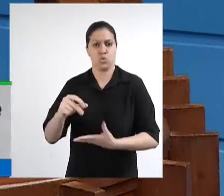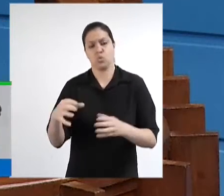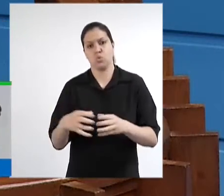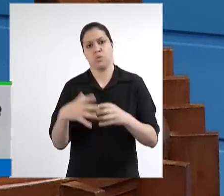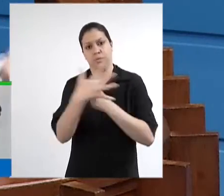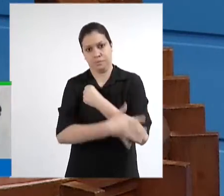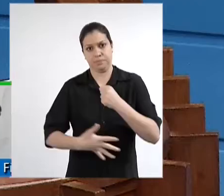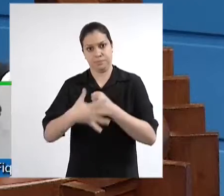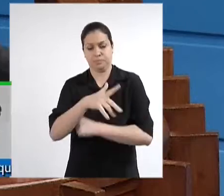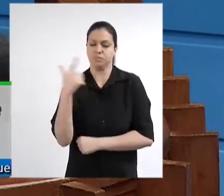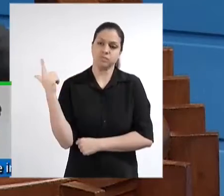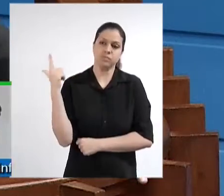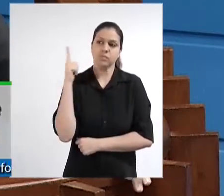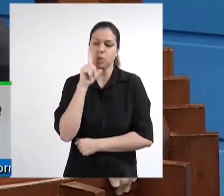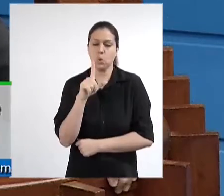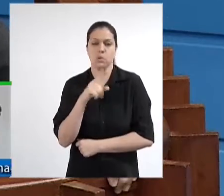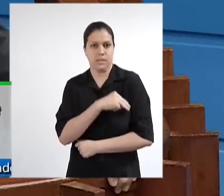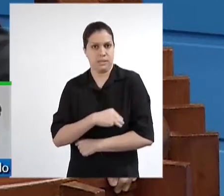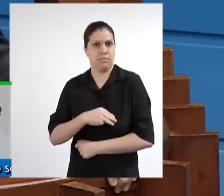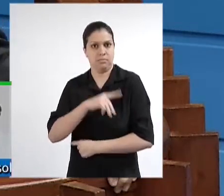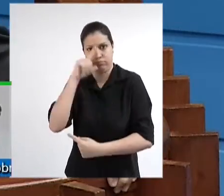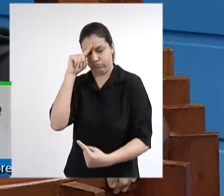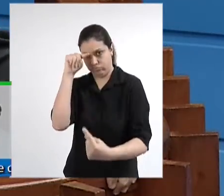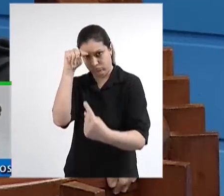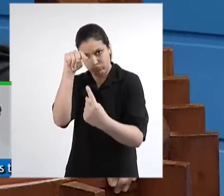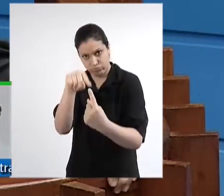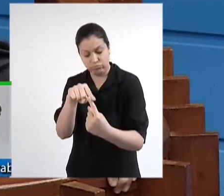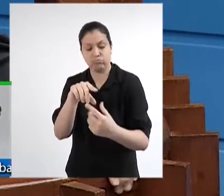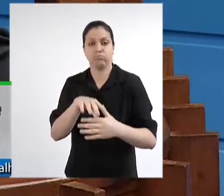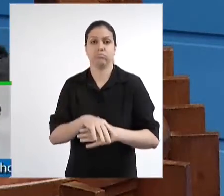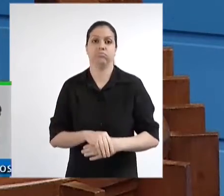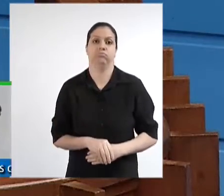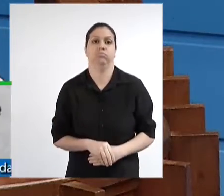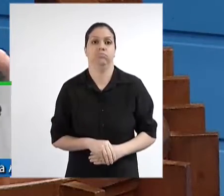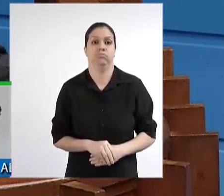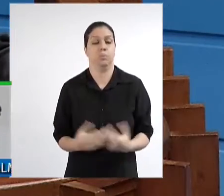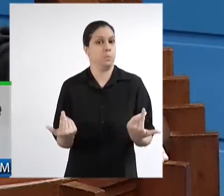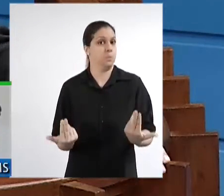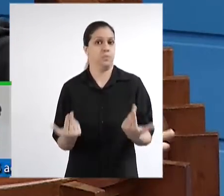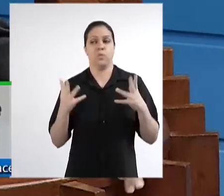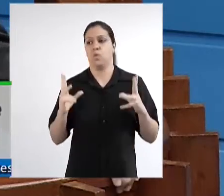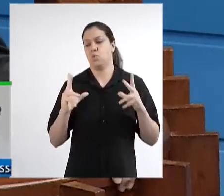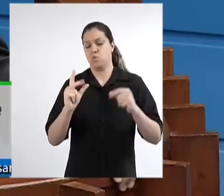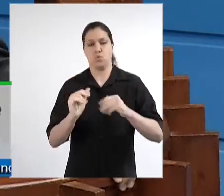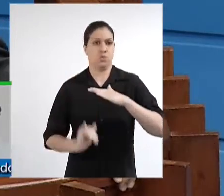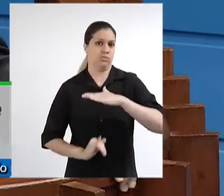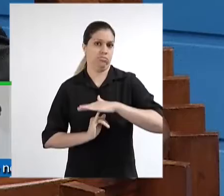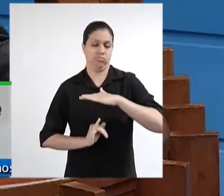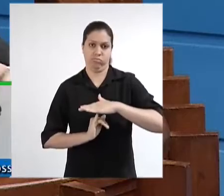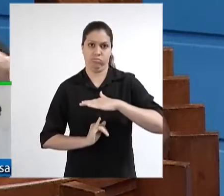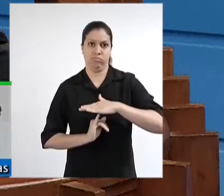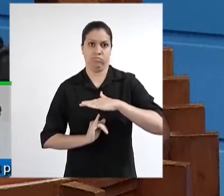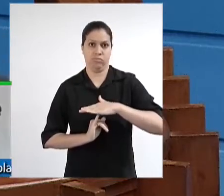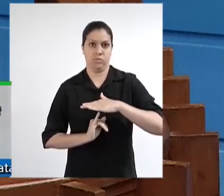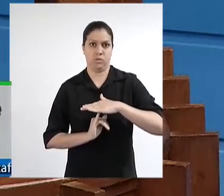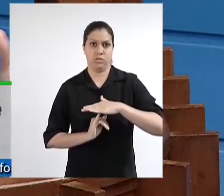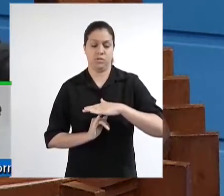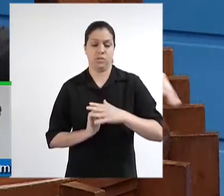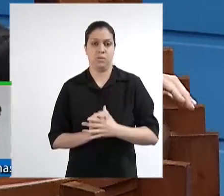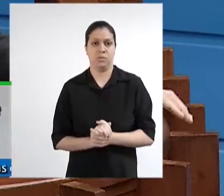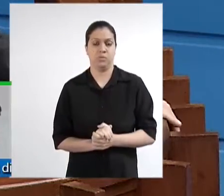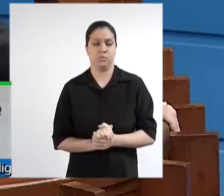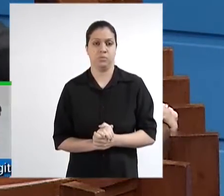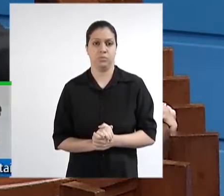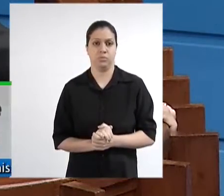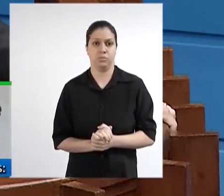possa cumprir a sua missão, assim como todas as instituições que fazem